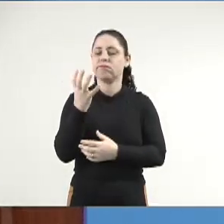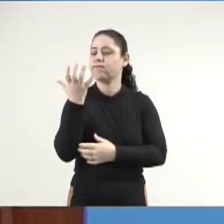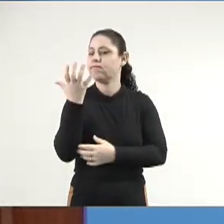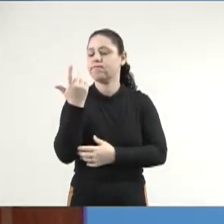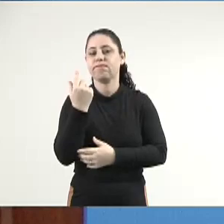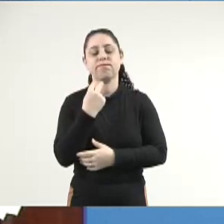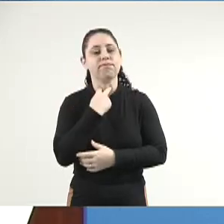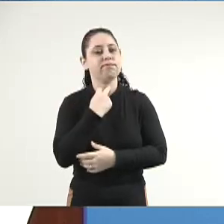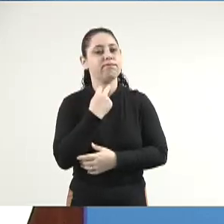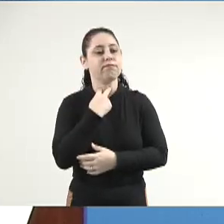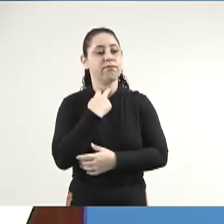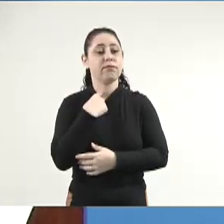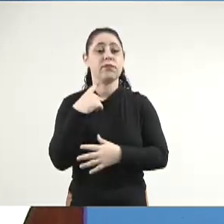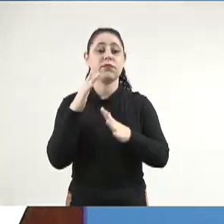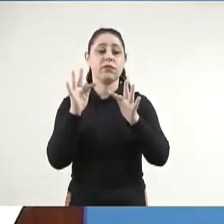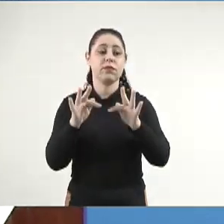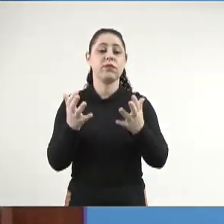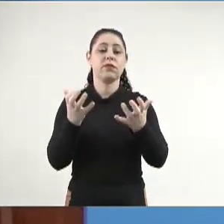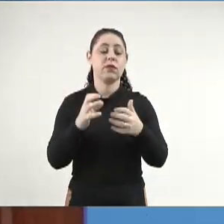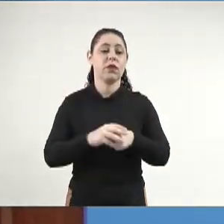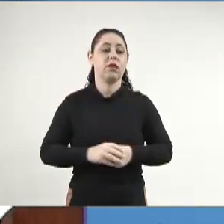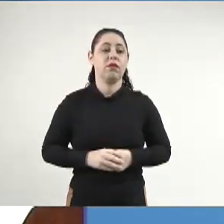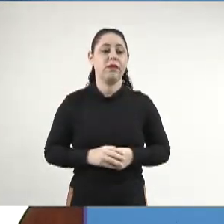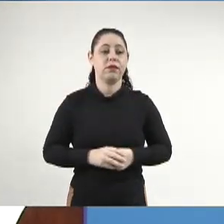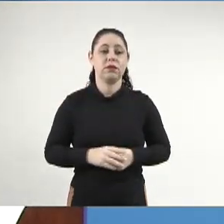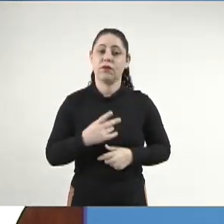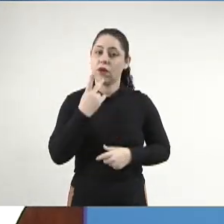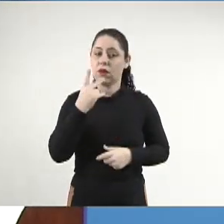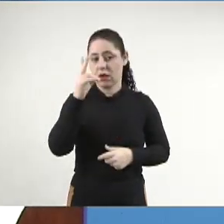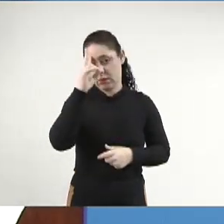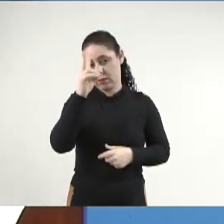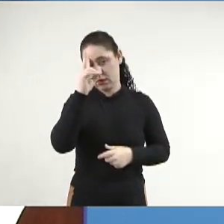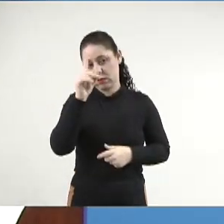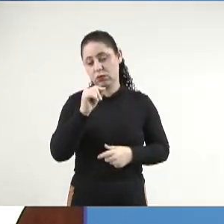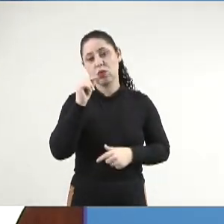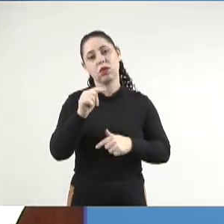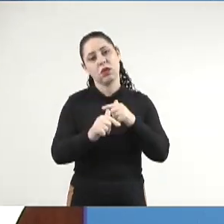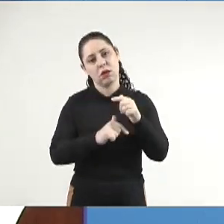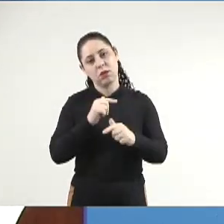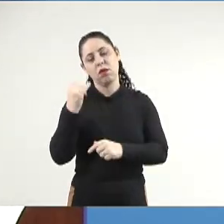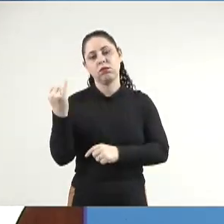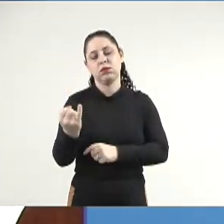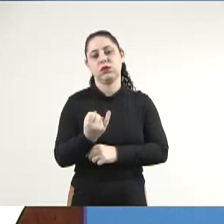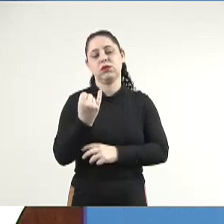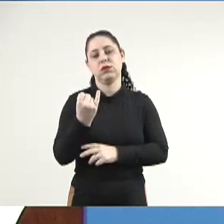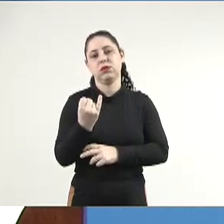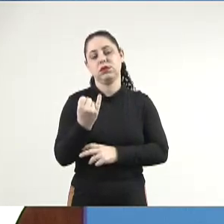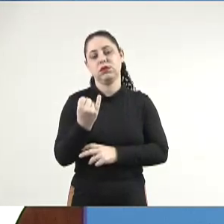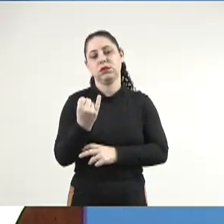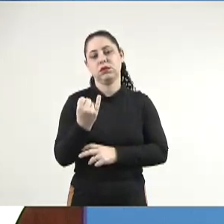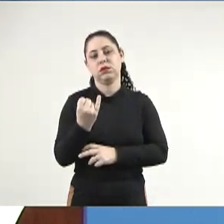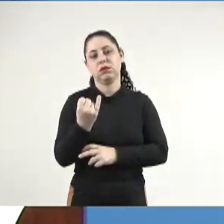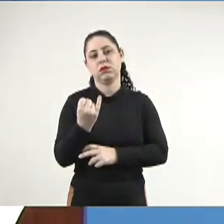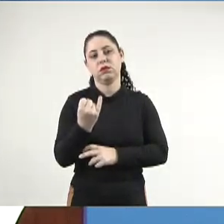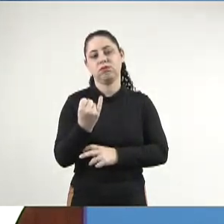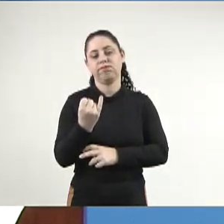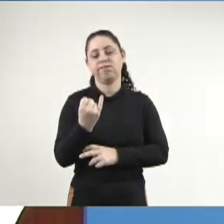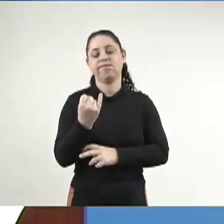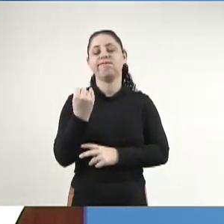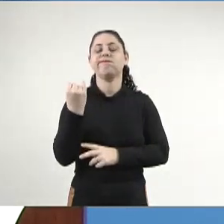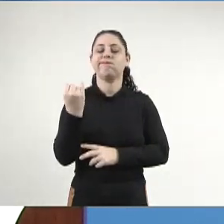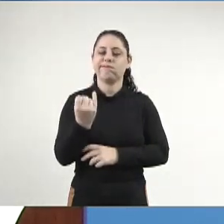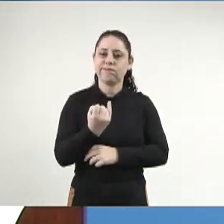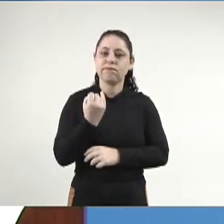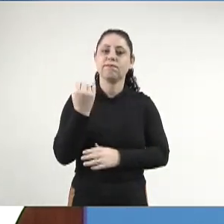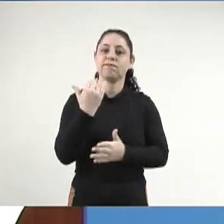quero, para finalizar, ressaltar, né, o trabalho importante, fundamental